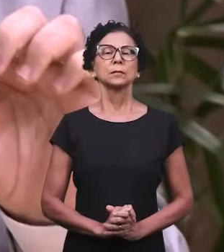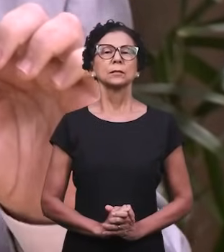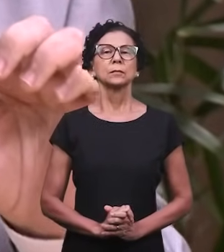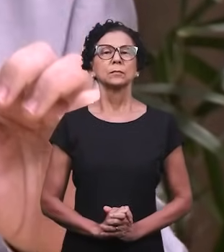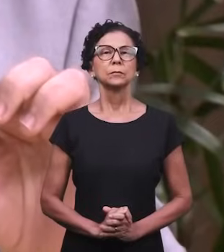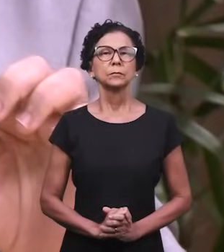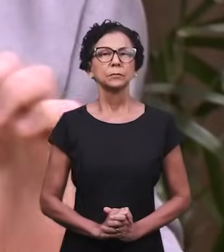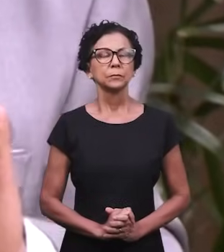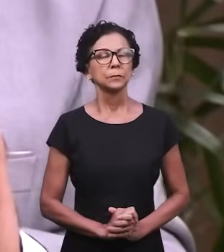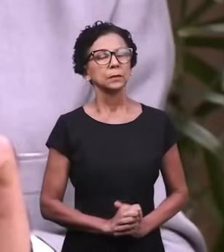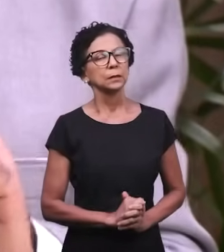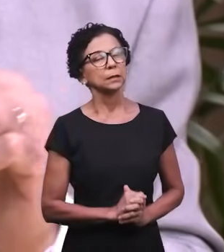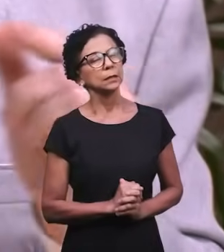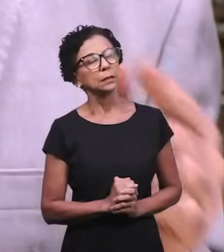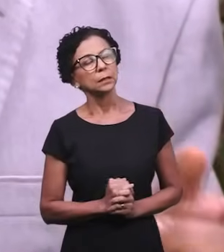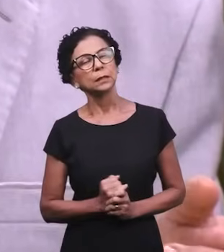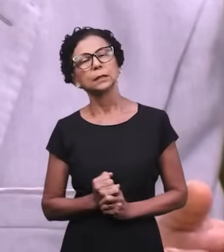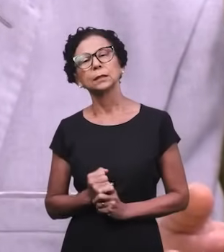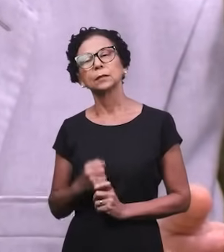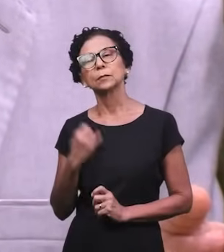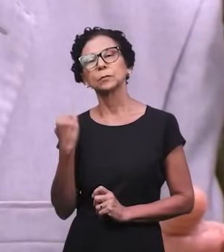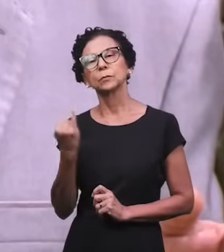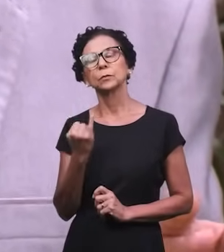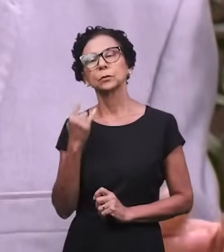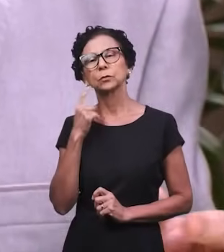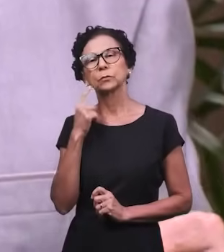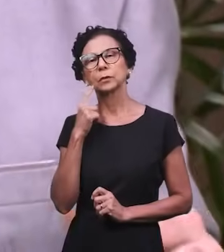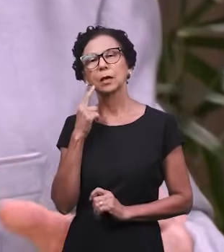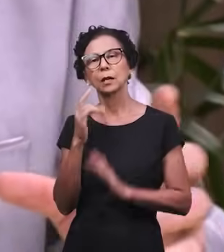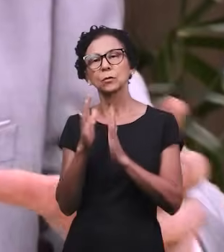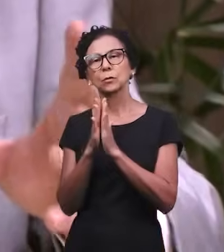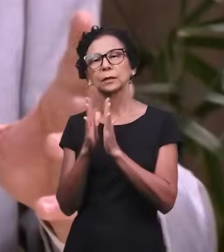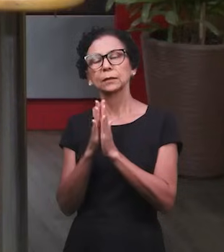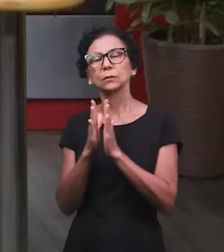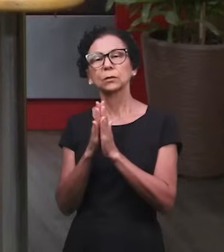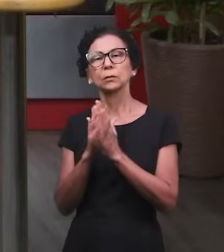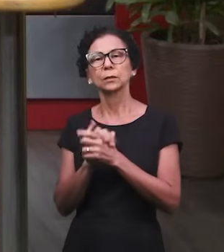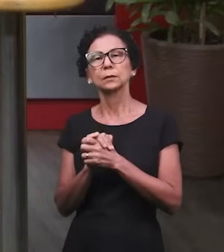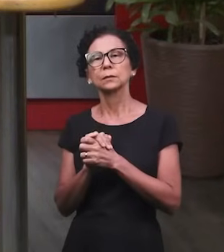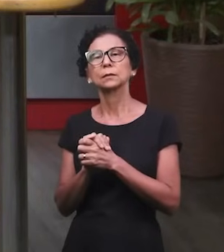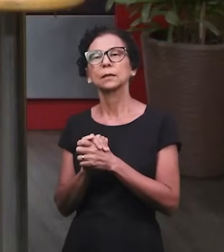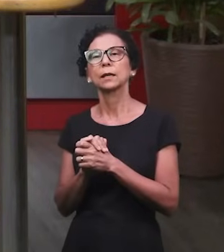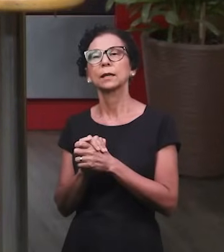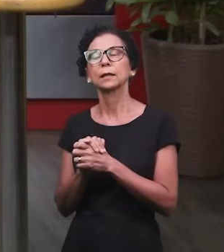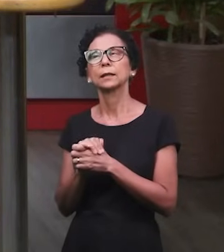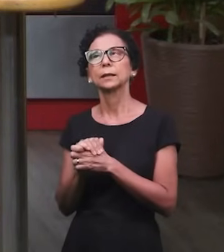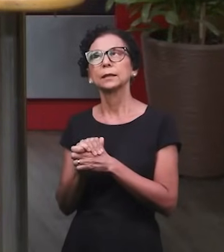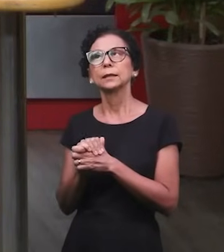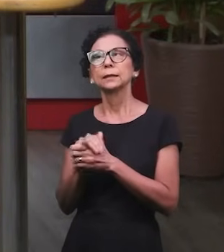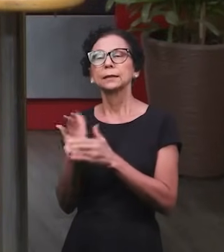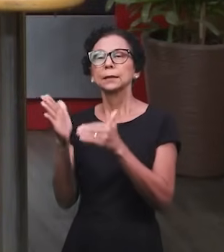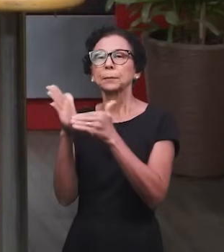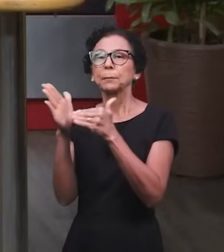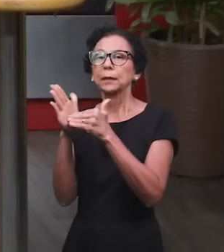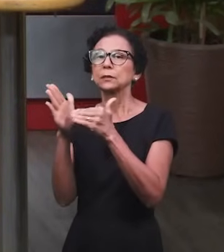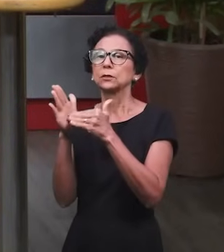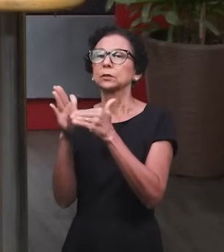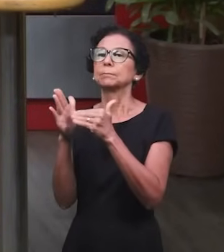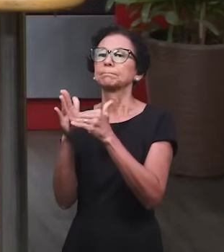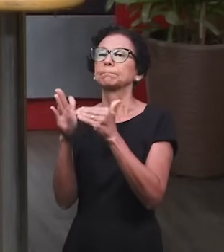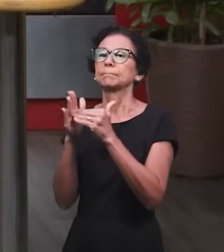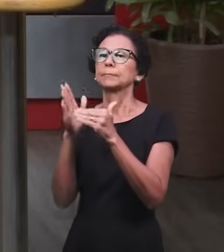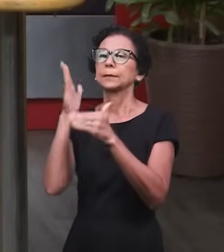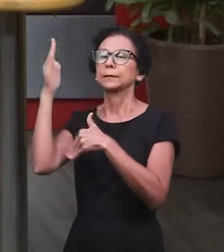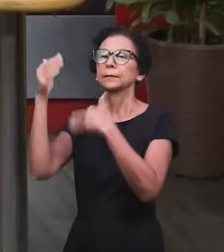as orações impedidas como resultado na não observância Então nesse finalzinho Luiz um minuto eu queria que você deixasse dentro aquilo que a gente